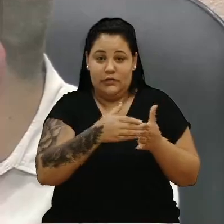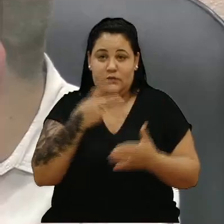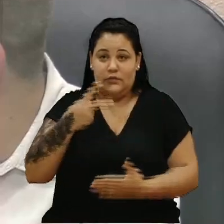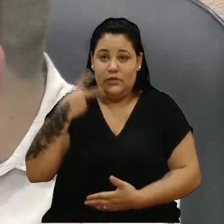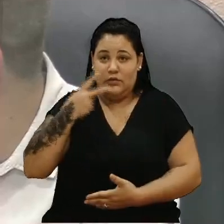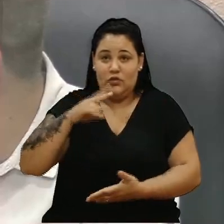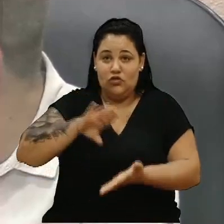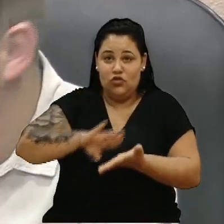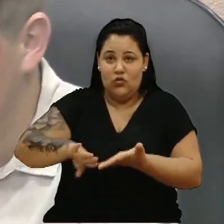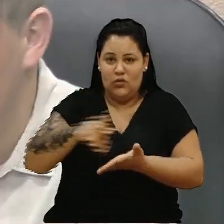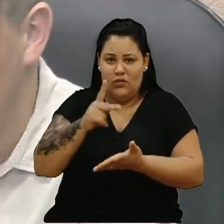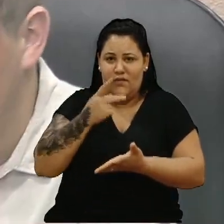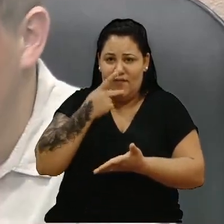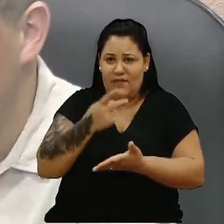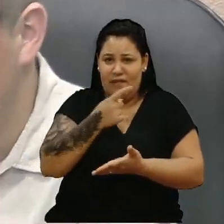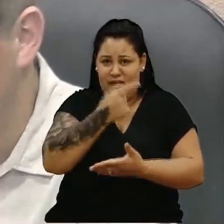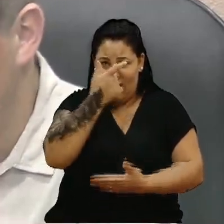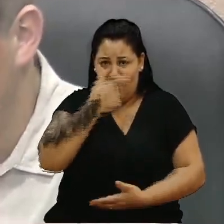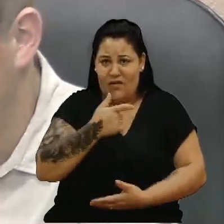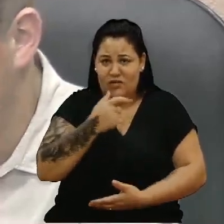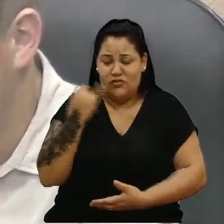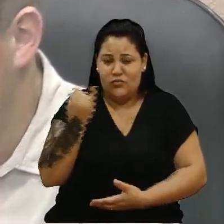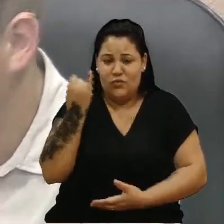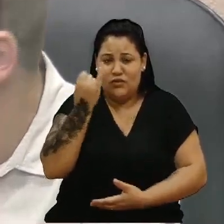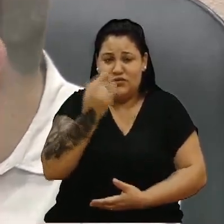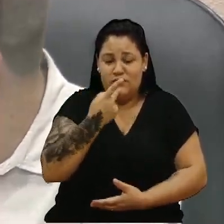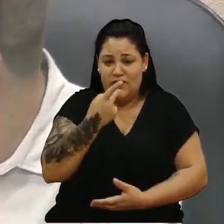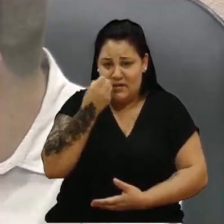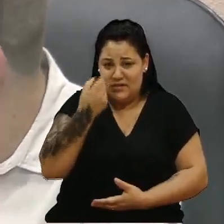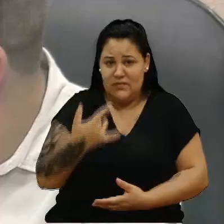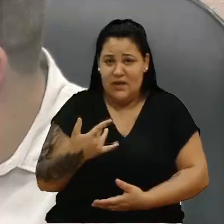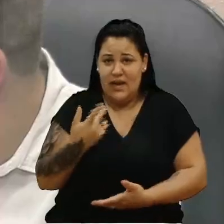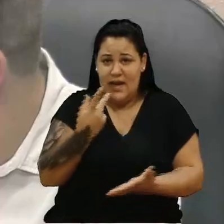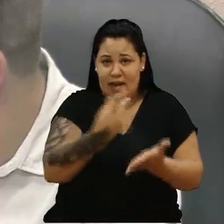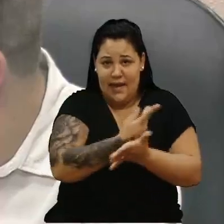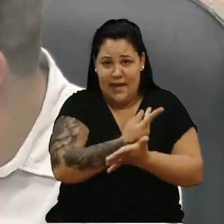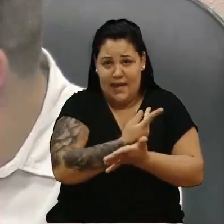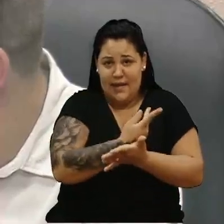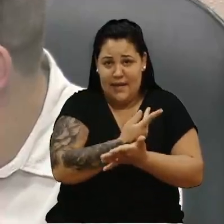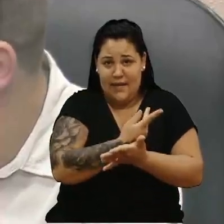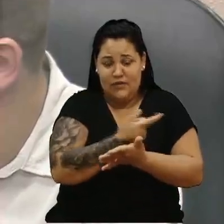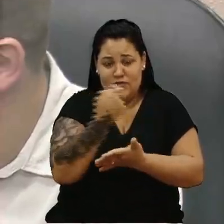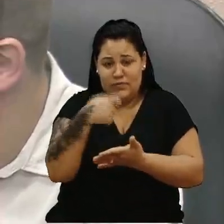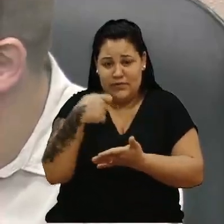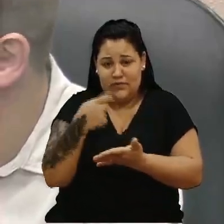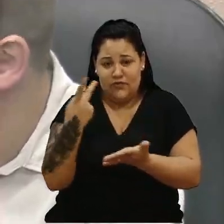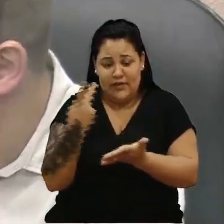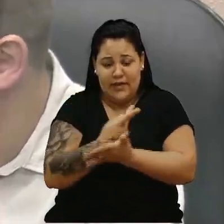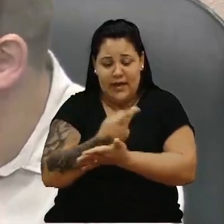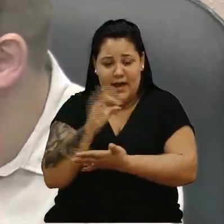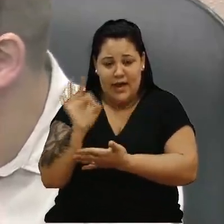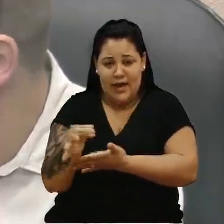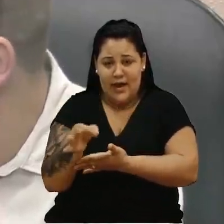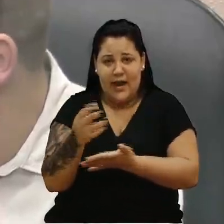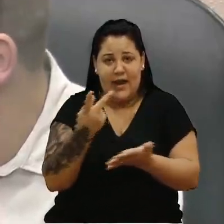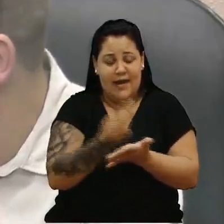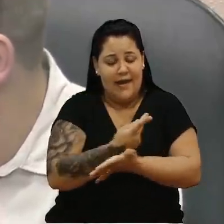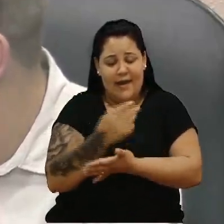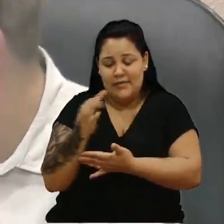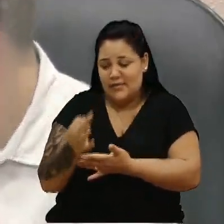ali a sua fala. Acho que é importante, vereador Ramon, né? Se identifica que erra. A gente está aqui, a gente vai errar, acertar, enfim, faz parte